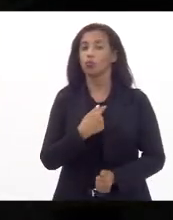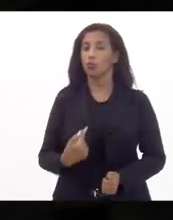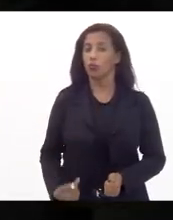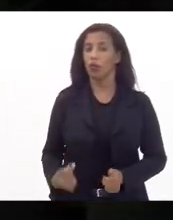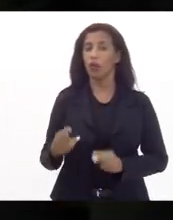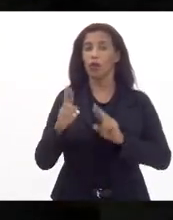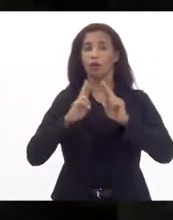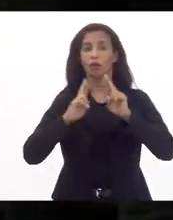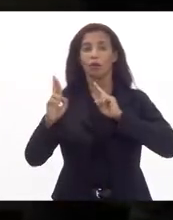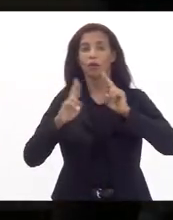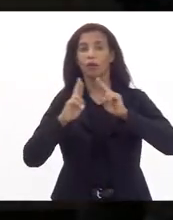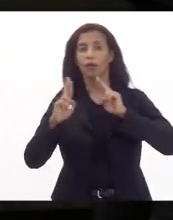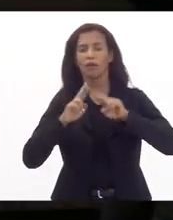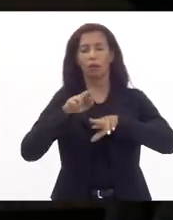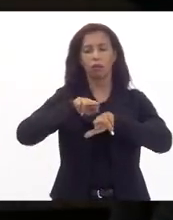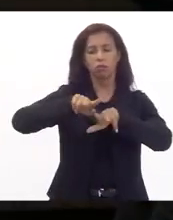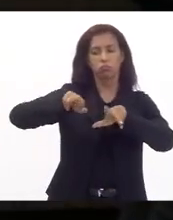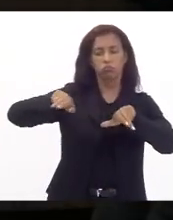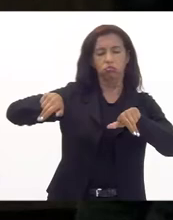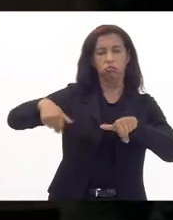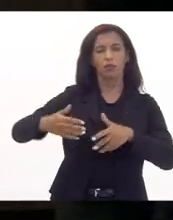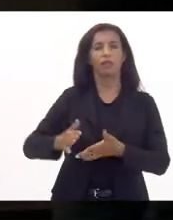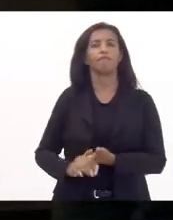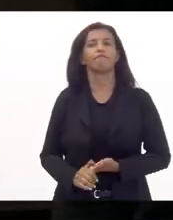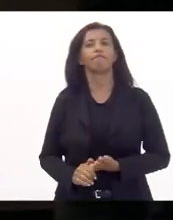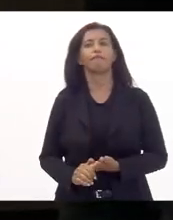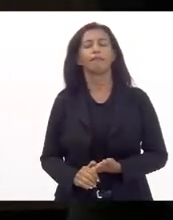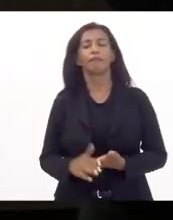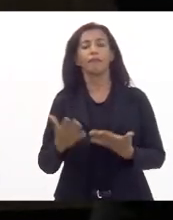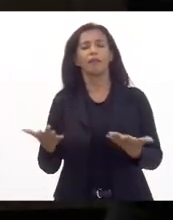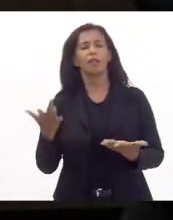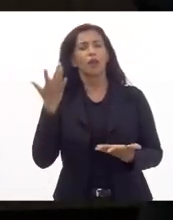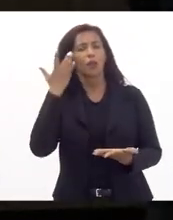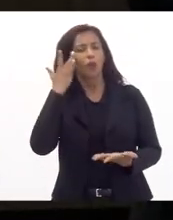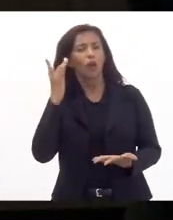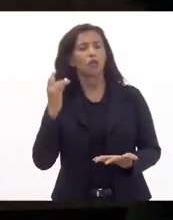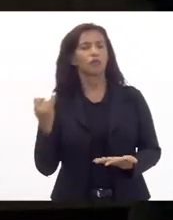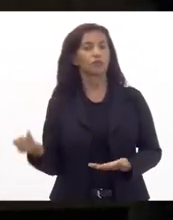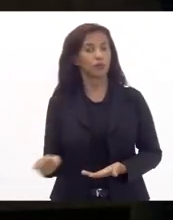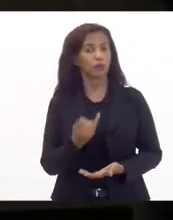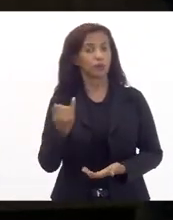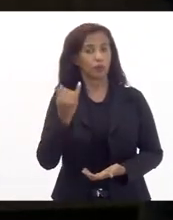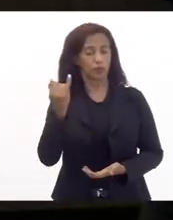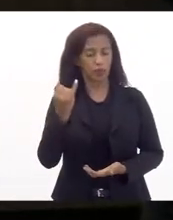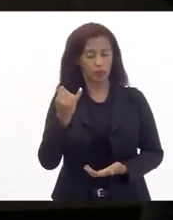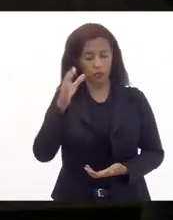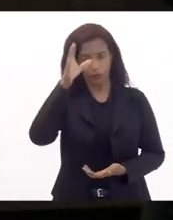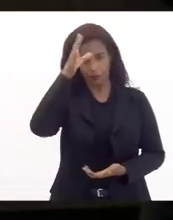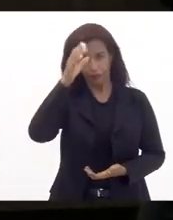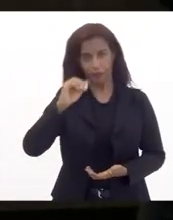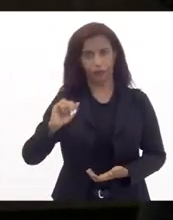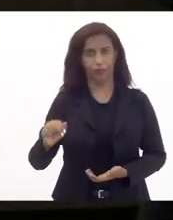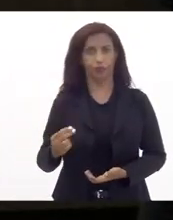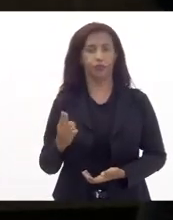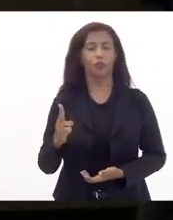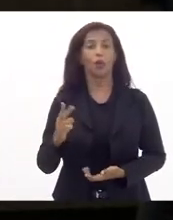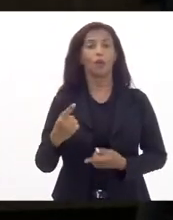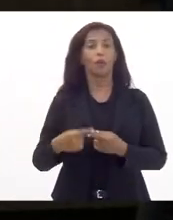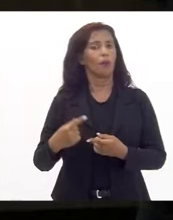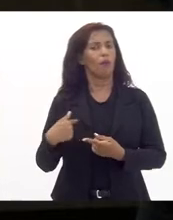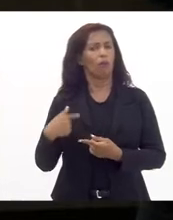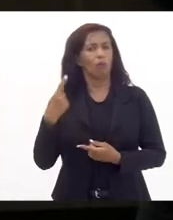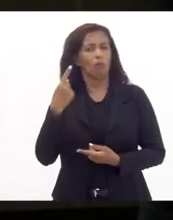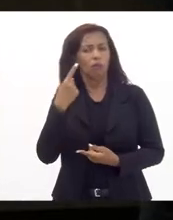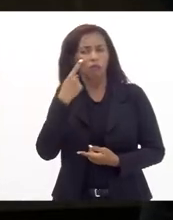em relação às as divergências enfim eu acho que foi importante é para te ajudar porque eu